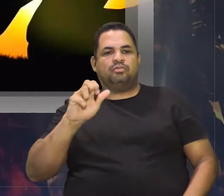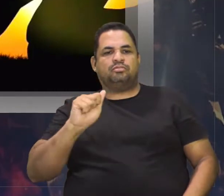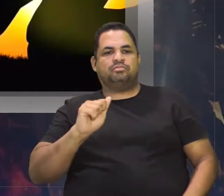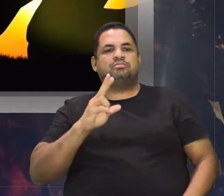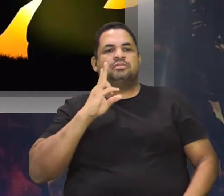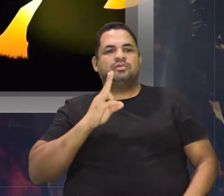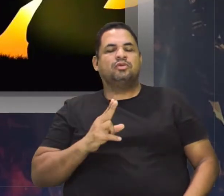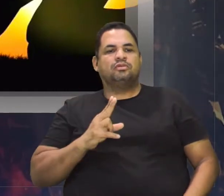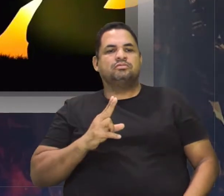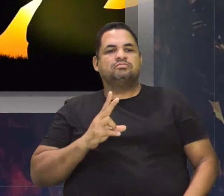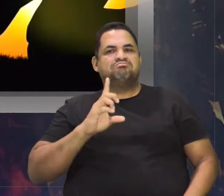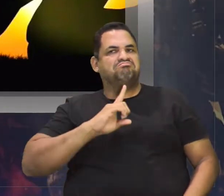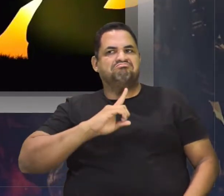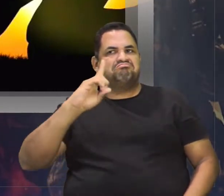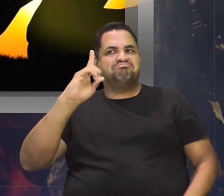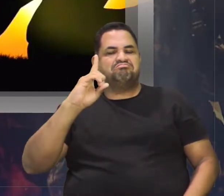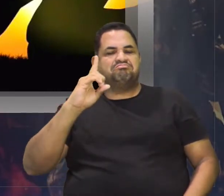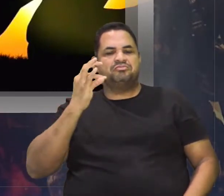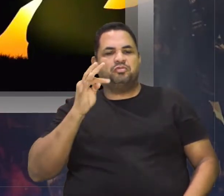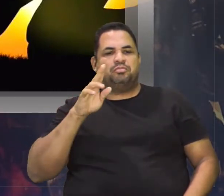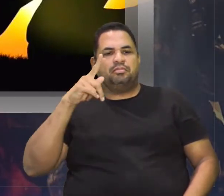Deus.